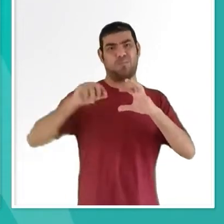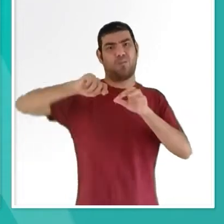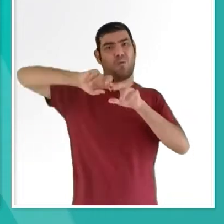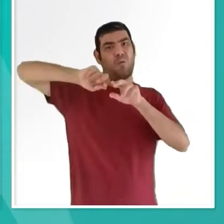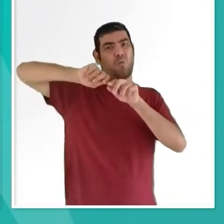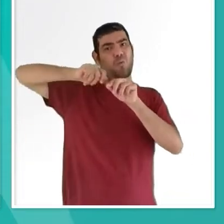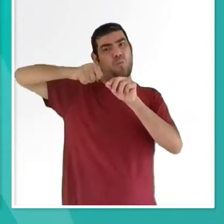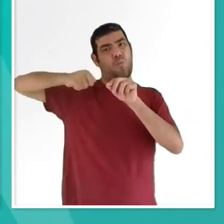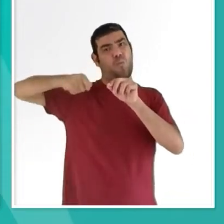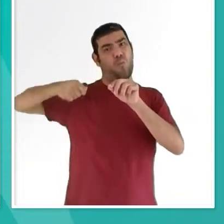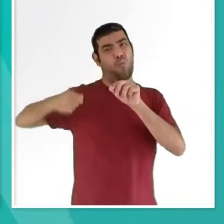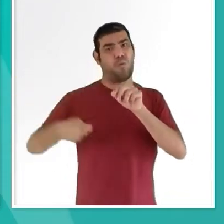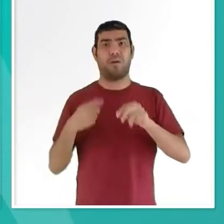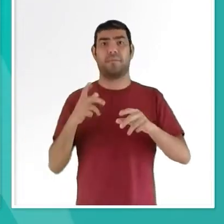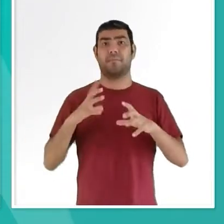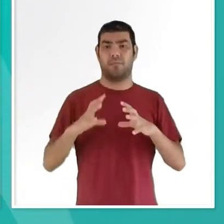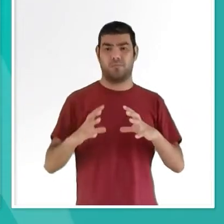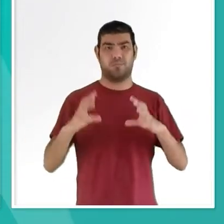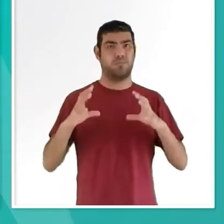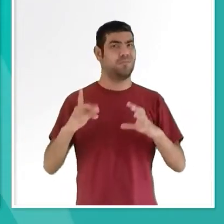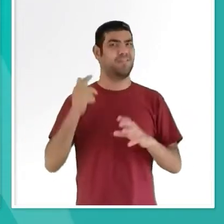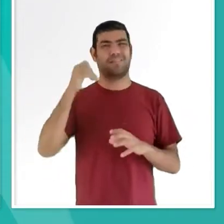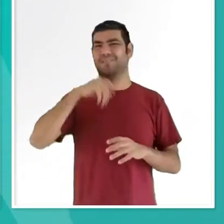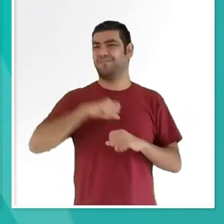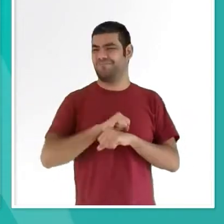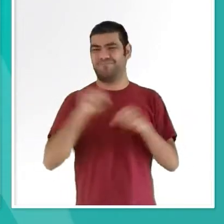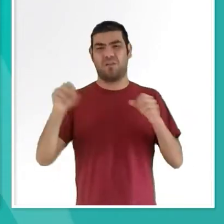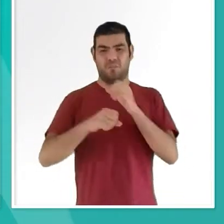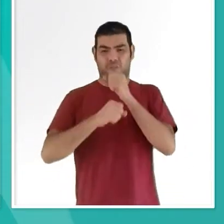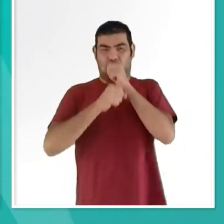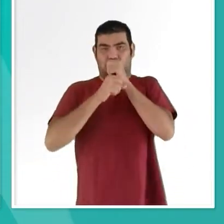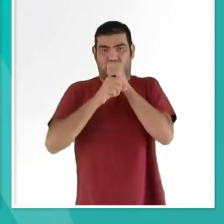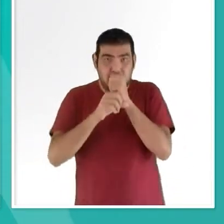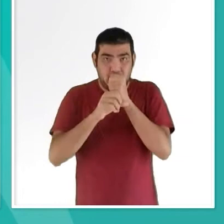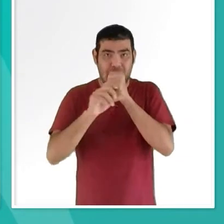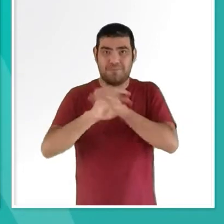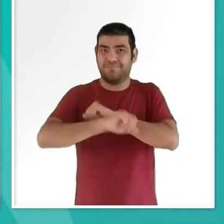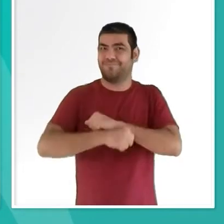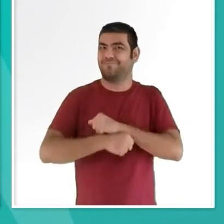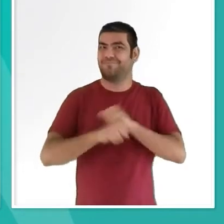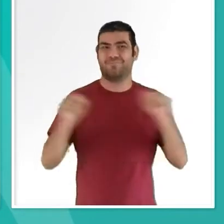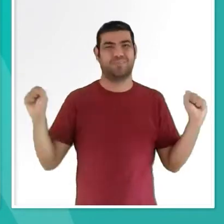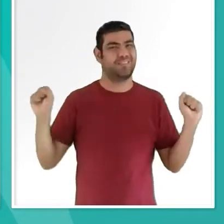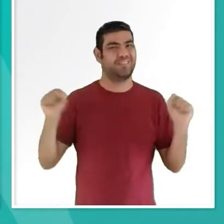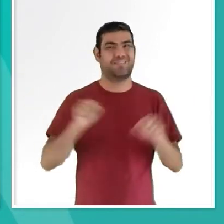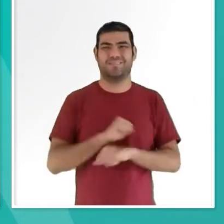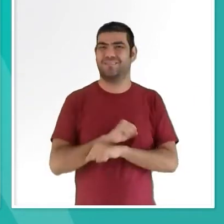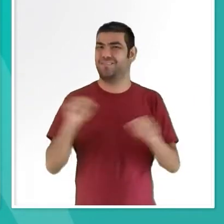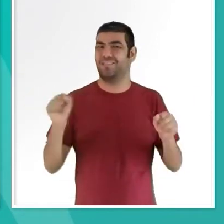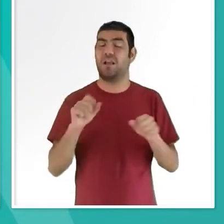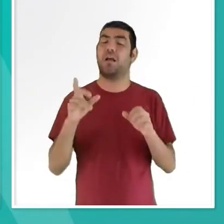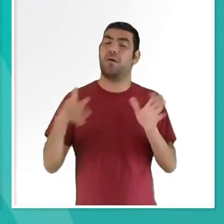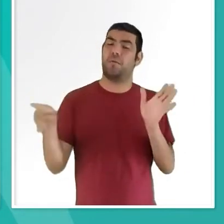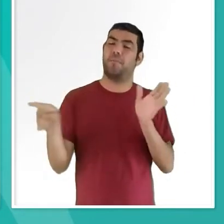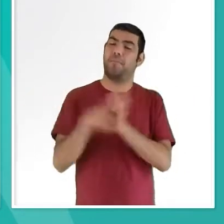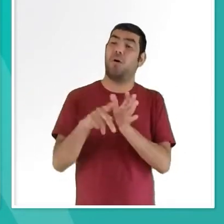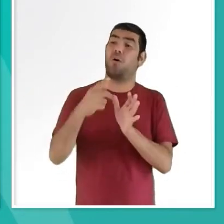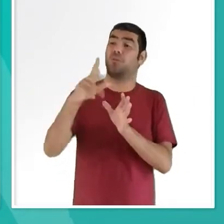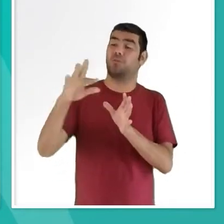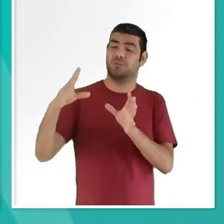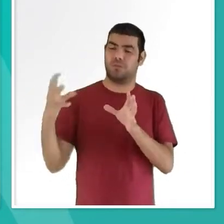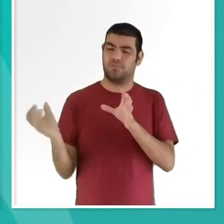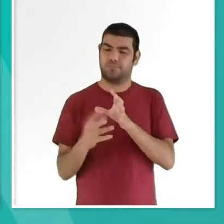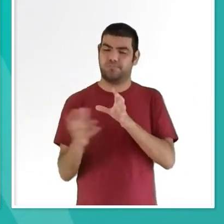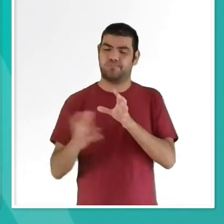como ser ar, né? Porque essa não era uma bola hermeticamente fechada, então não tinha como segurar ar dentro. Então